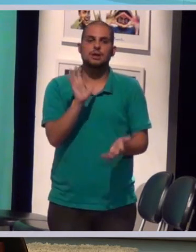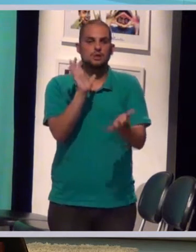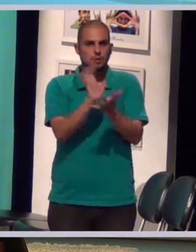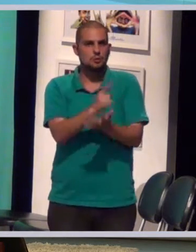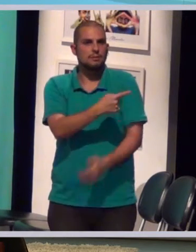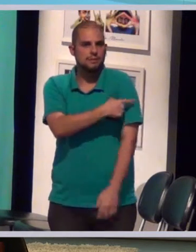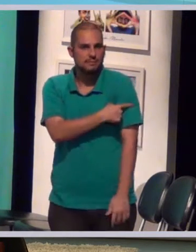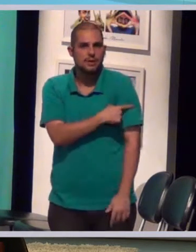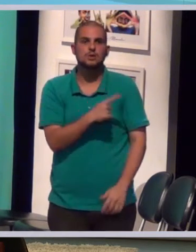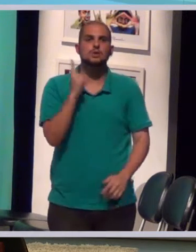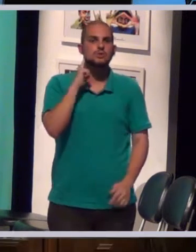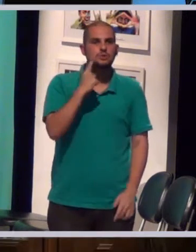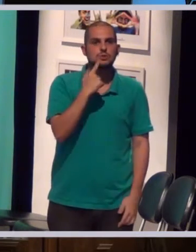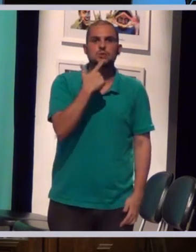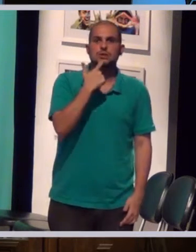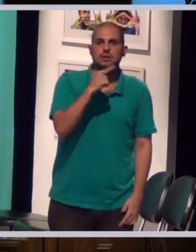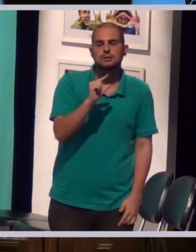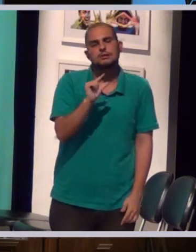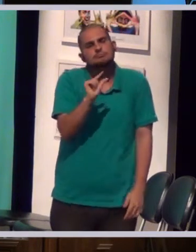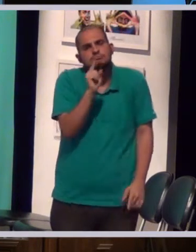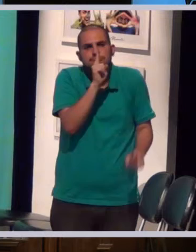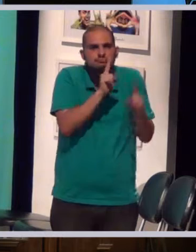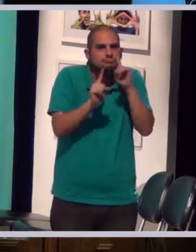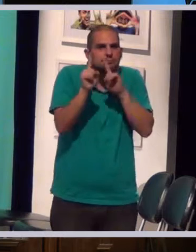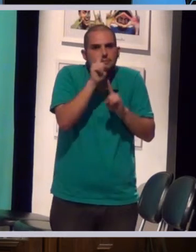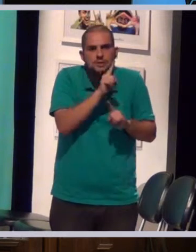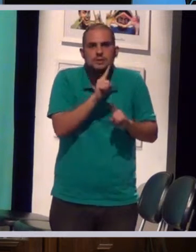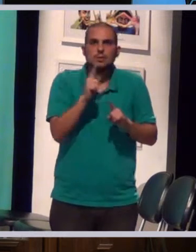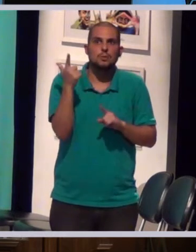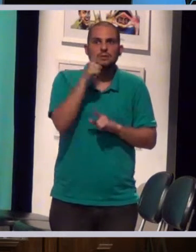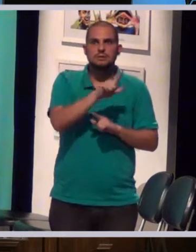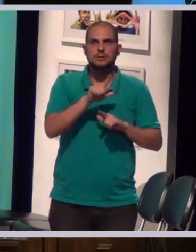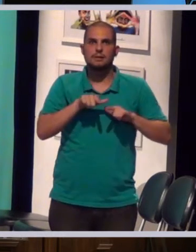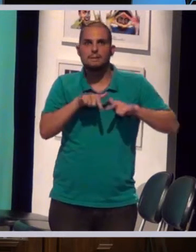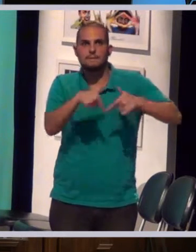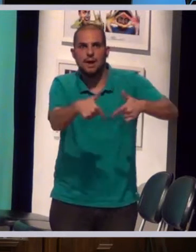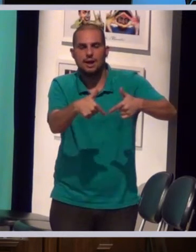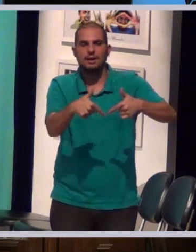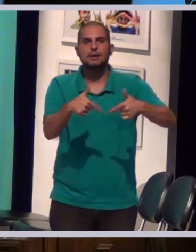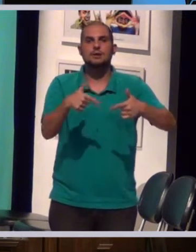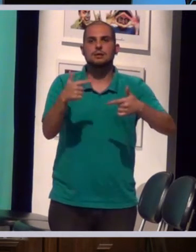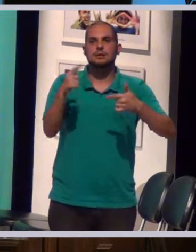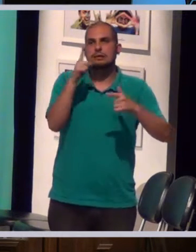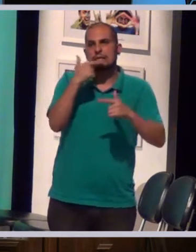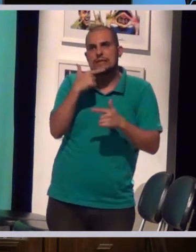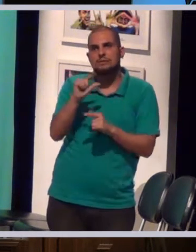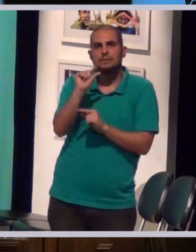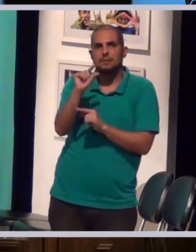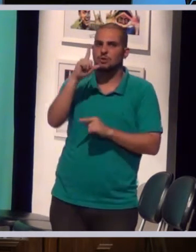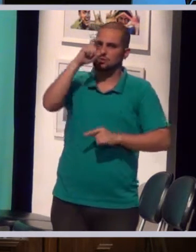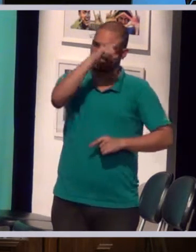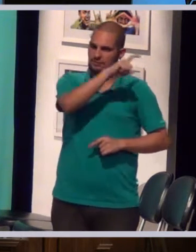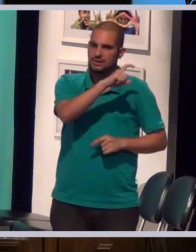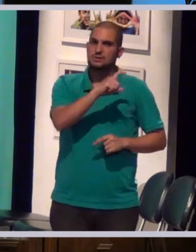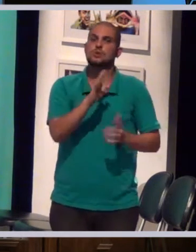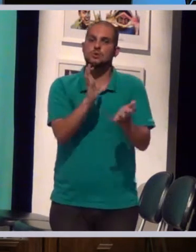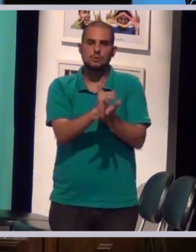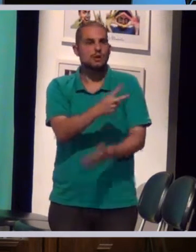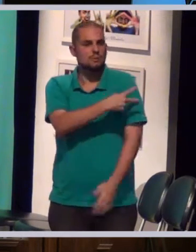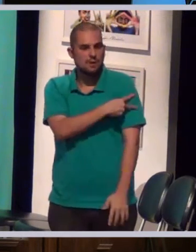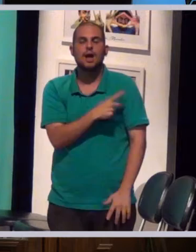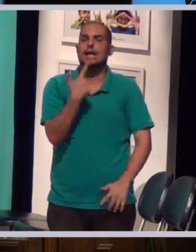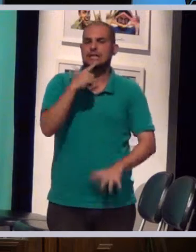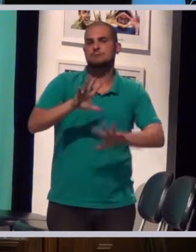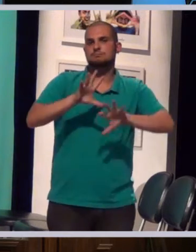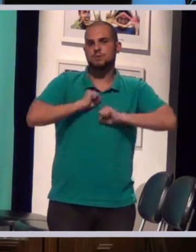sem língua, então fica muito difícil operar com as informações. Então, a gente entende essa diferença de desempenho em função da